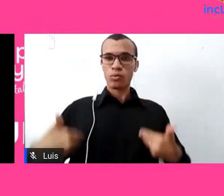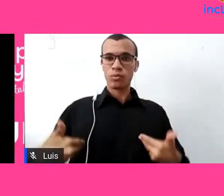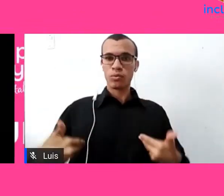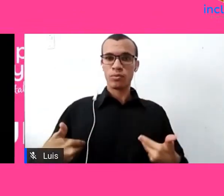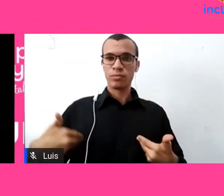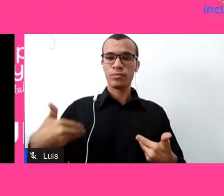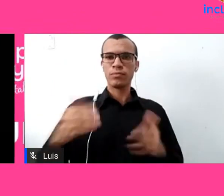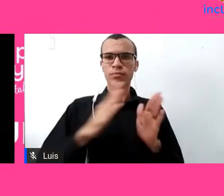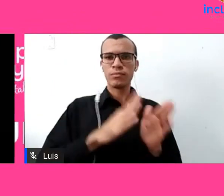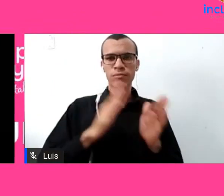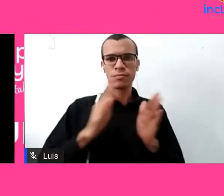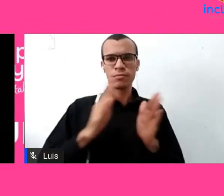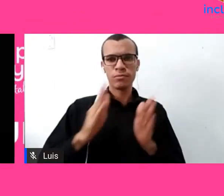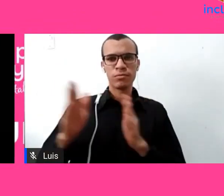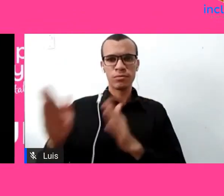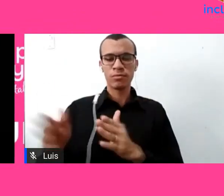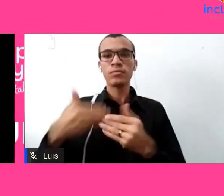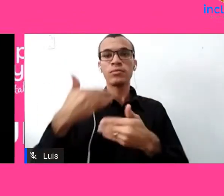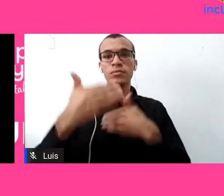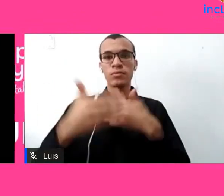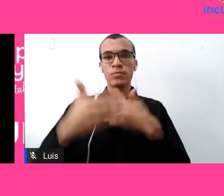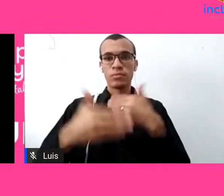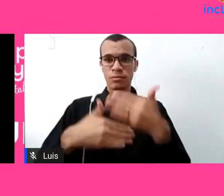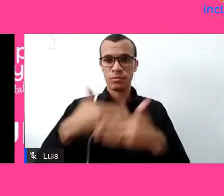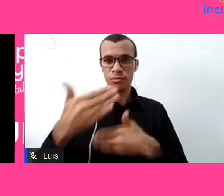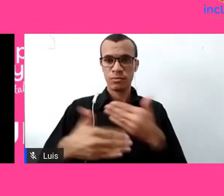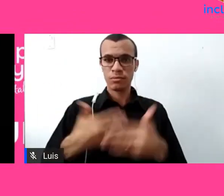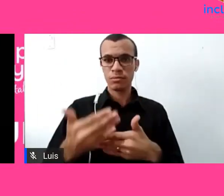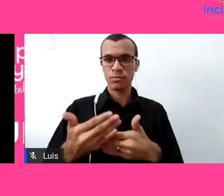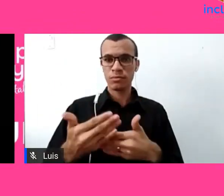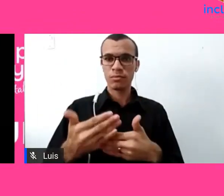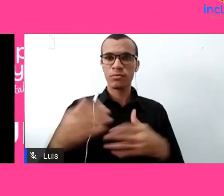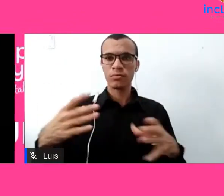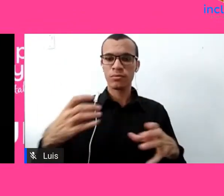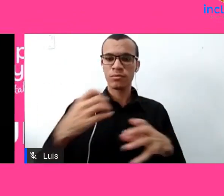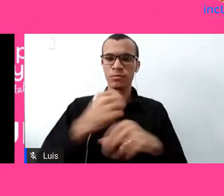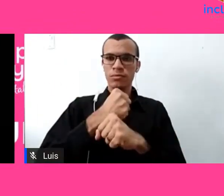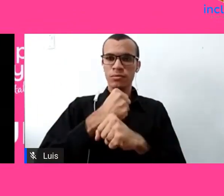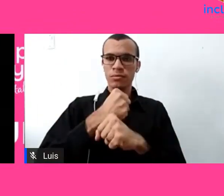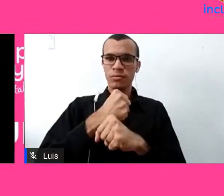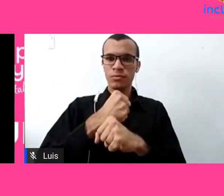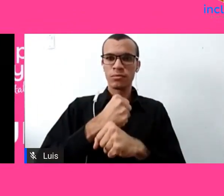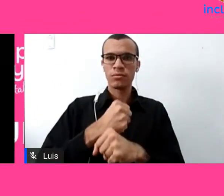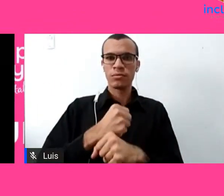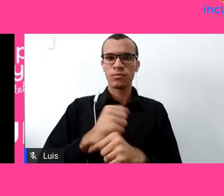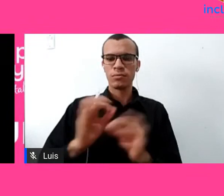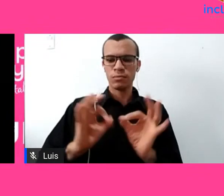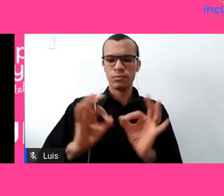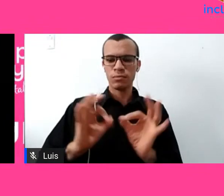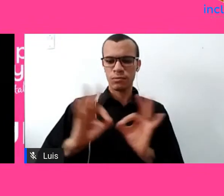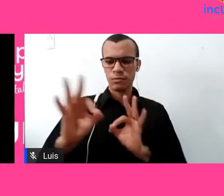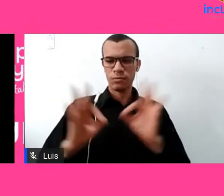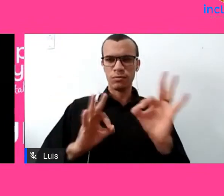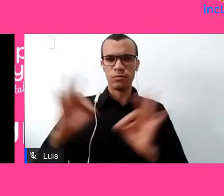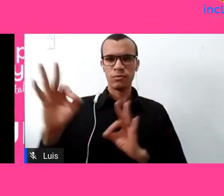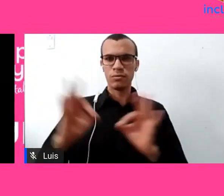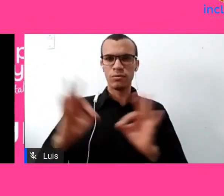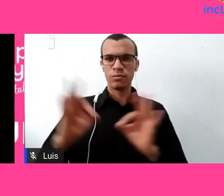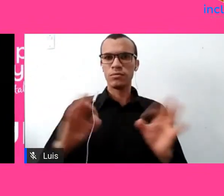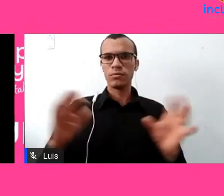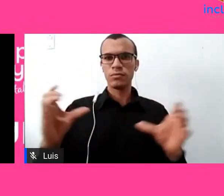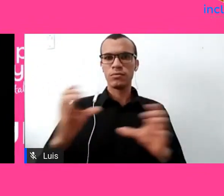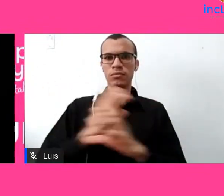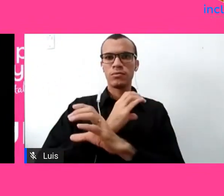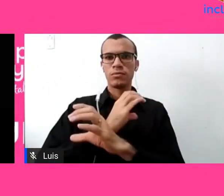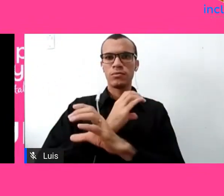Depois, essas partes foram somadas para poder montar ele de forma completa. E eu vou compartilhar